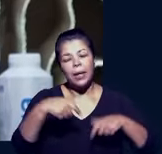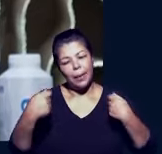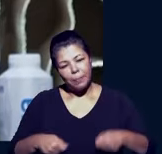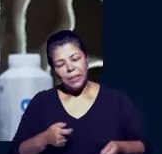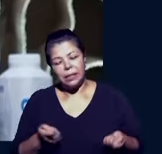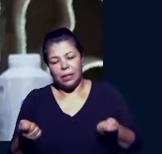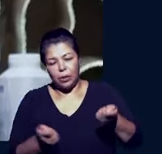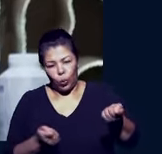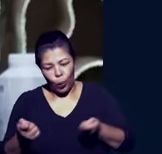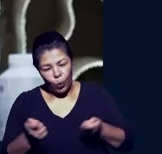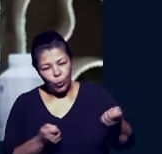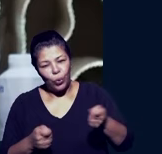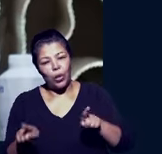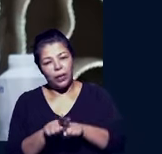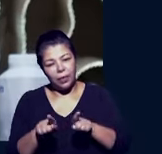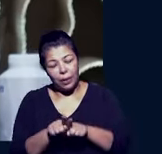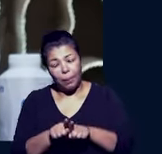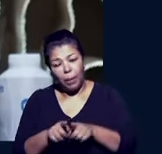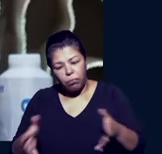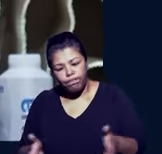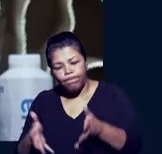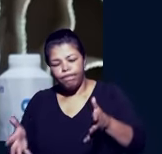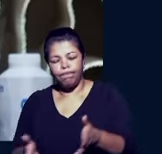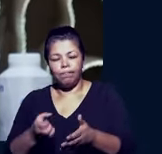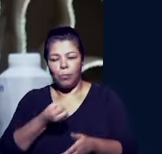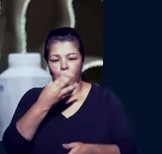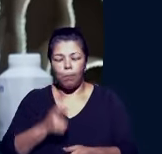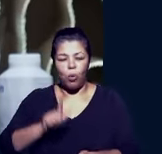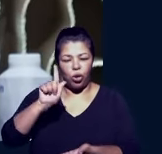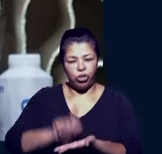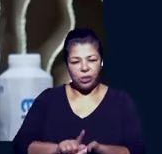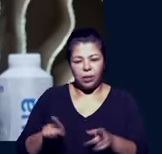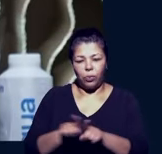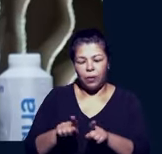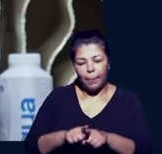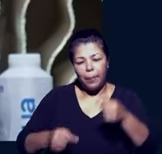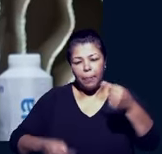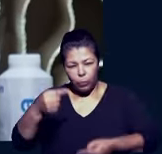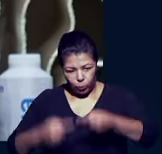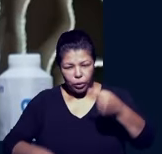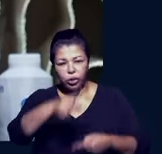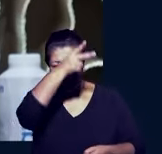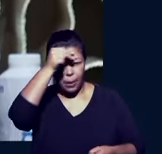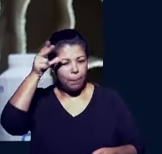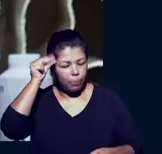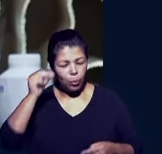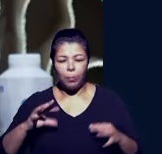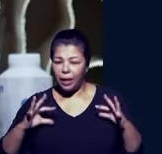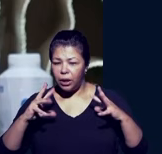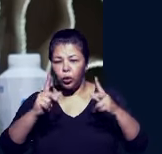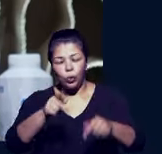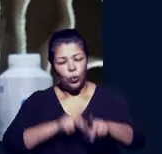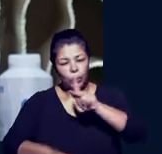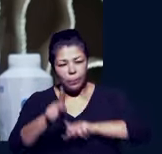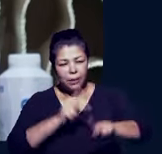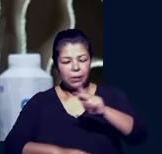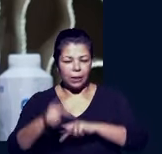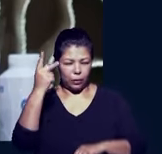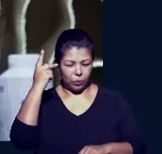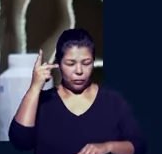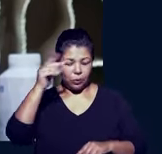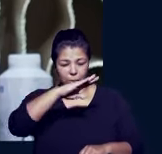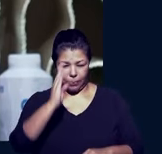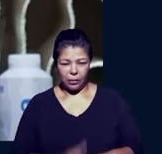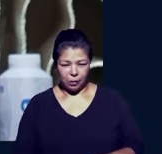eficiência de uma boa gestão e de políticas públicas que possam melhorar e impactar diretamente na vida das pessoas aqui disse o